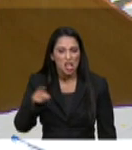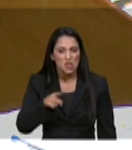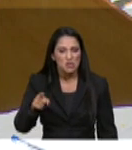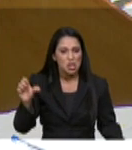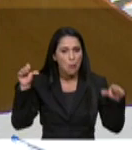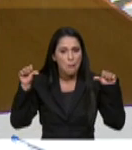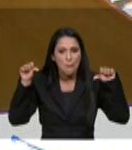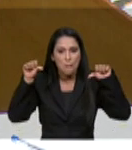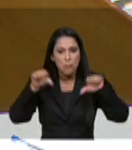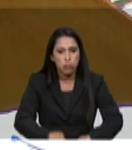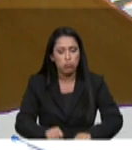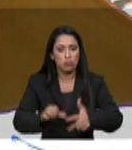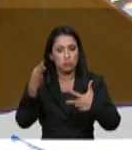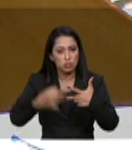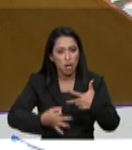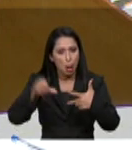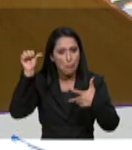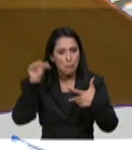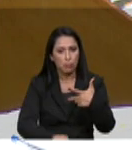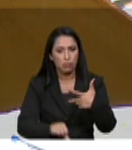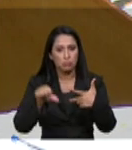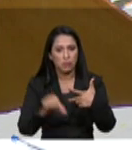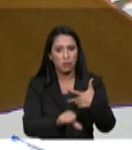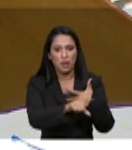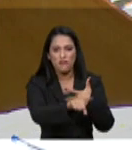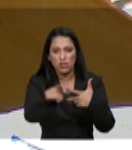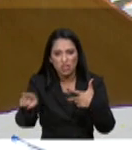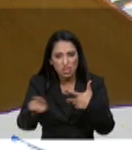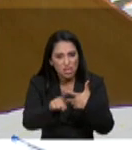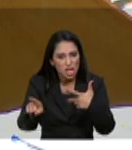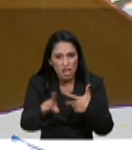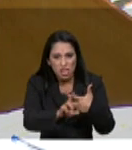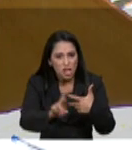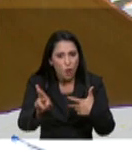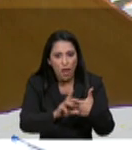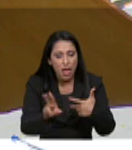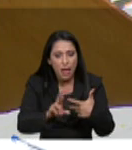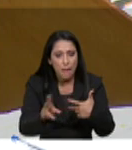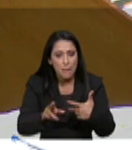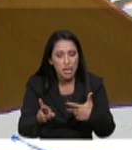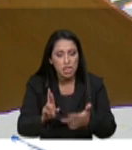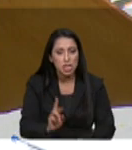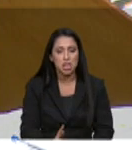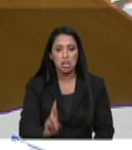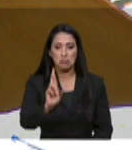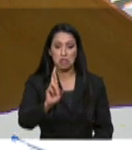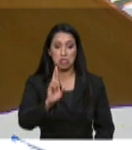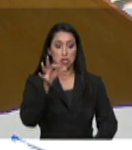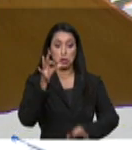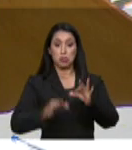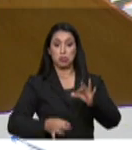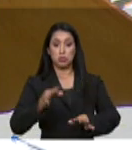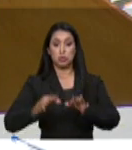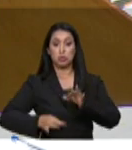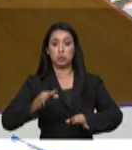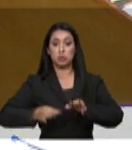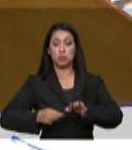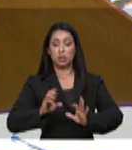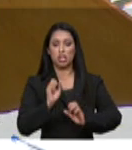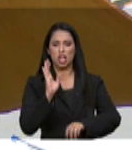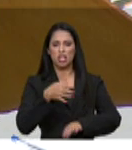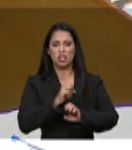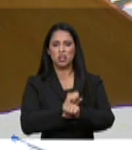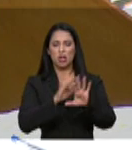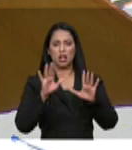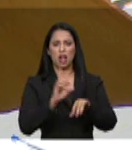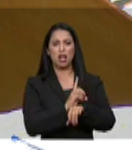história do Poder Judiciário o lixo no poder judiciário vocês não representam de maneira agora se você julgam julgam que já deixou muito claro